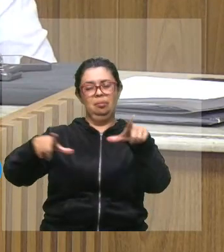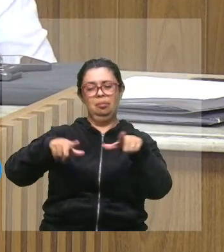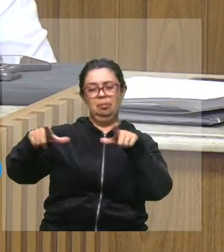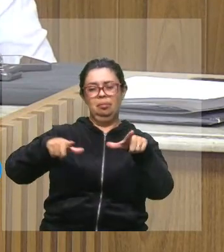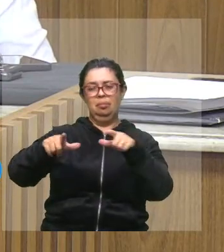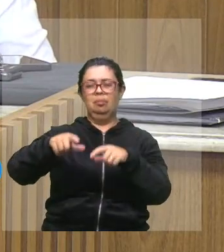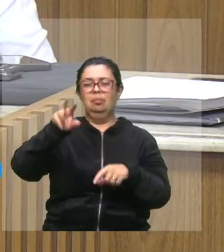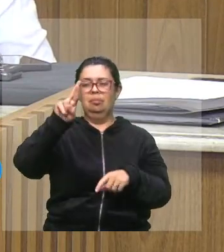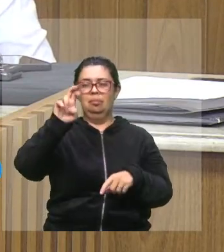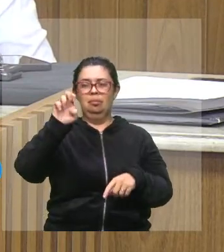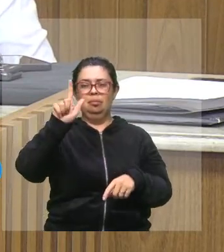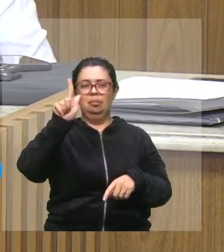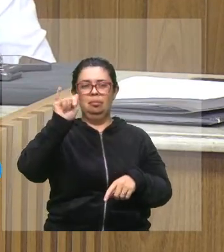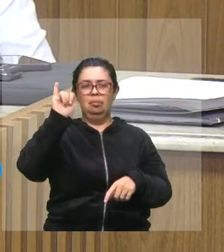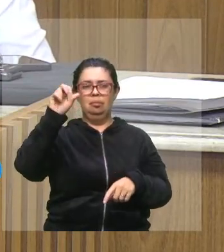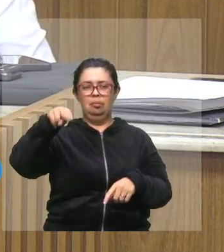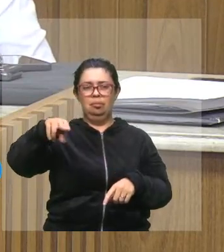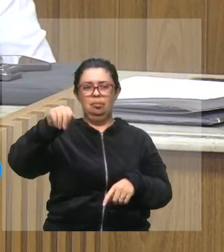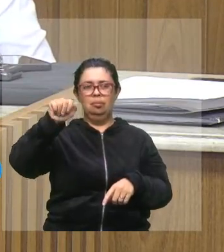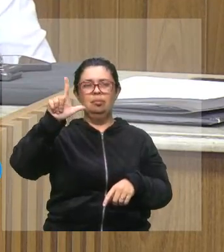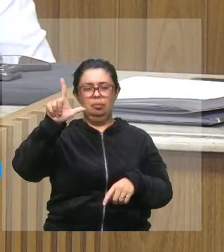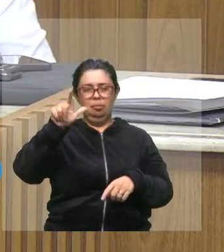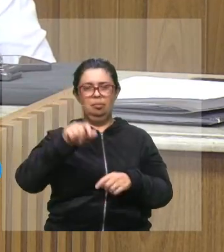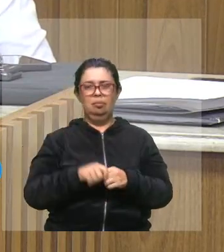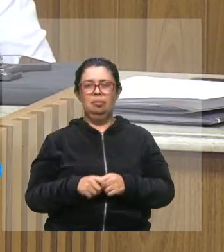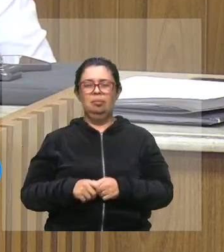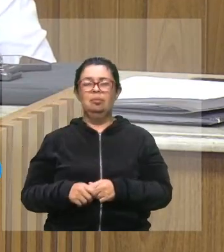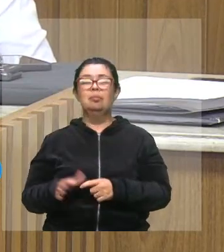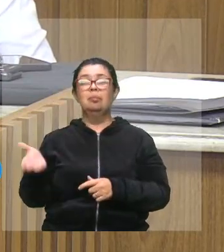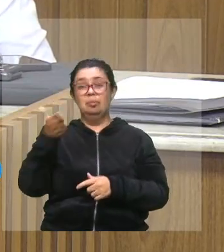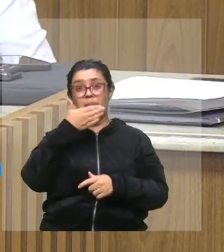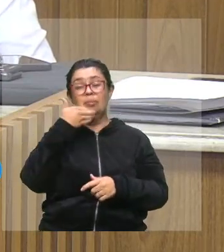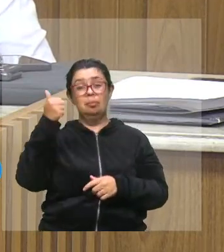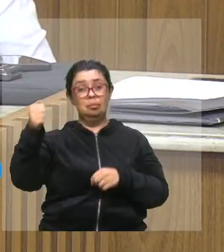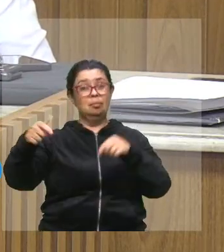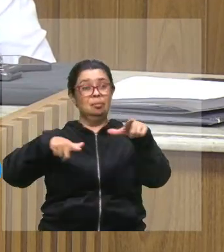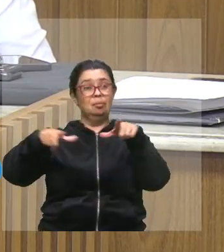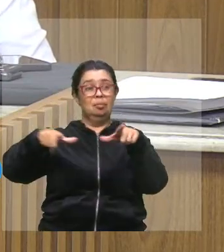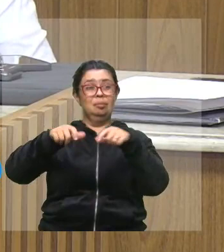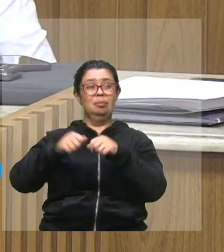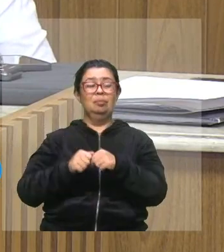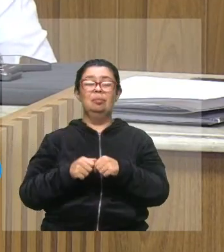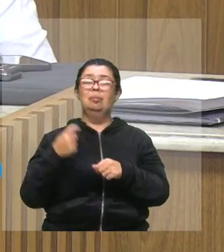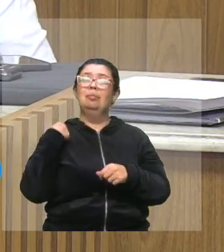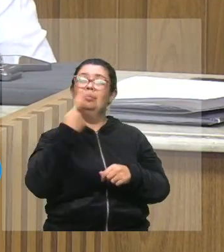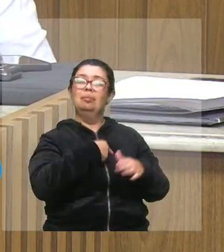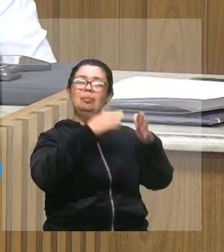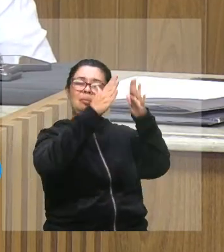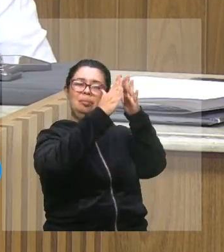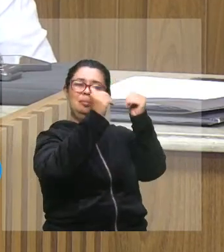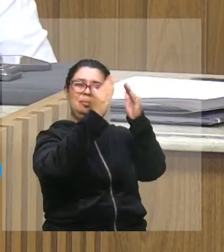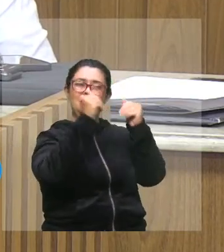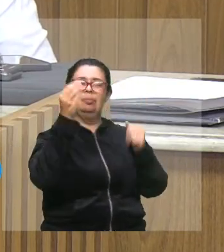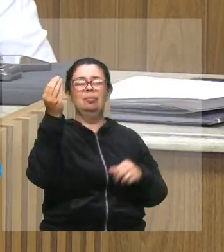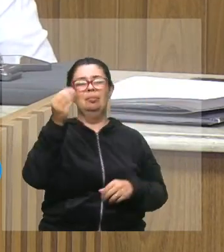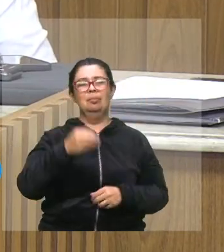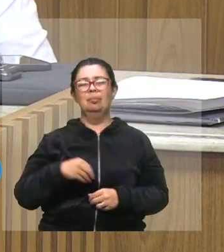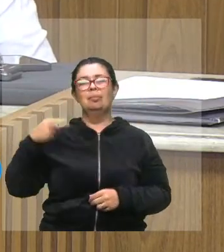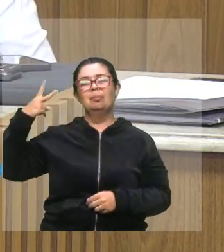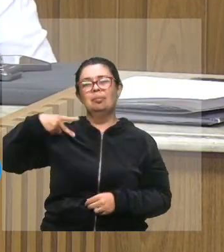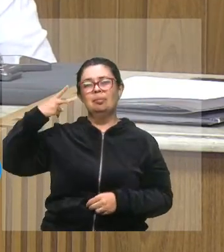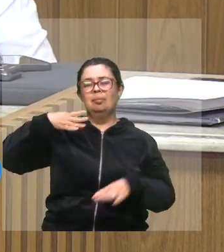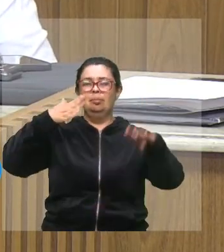trabalhando afinco para a melhor qualidade desse trabalho, nós pedimos hoje aos nobres pares